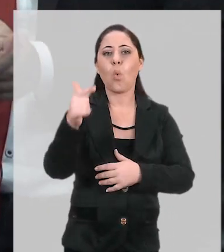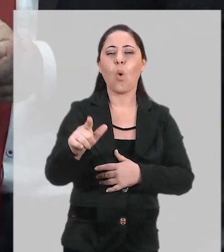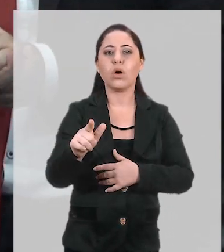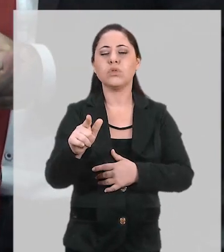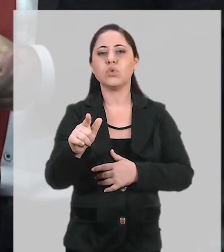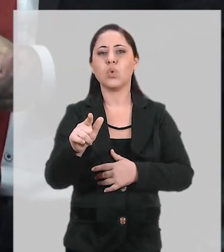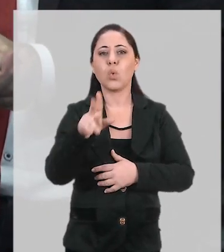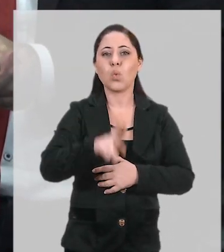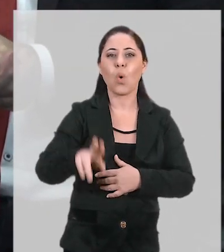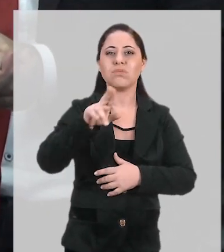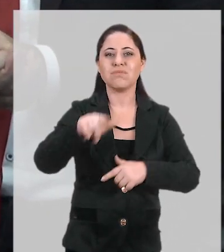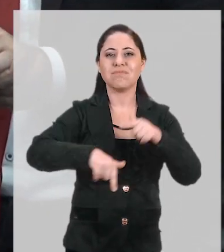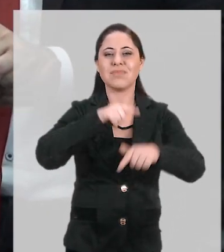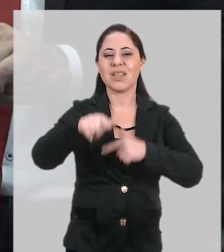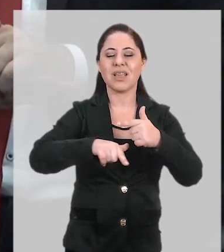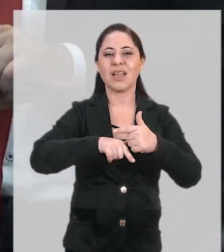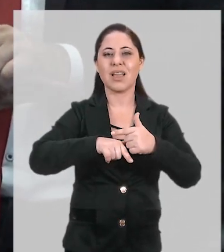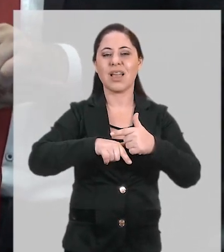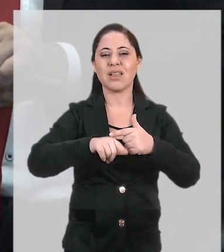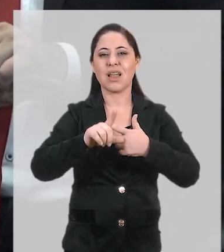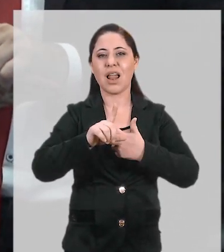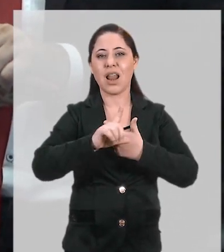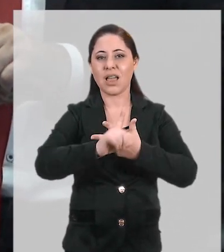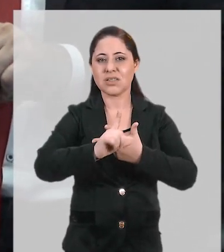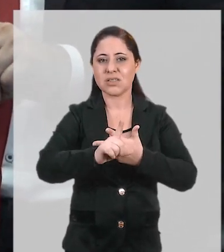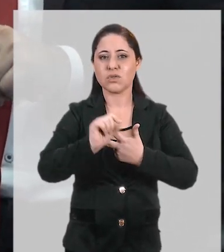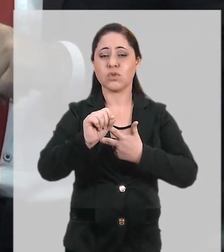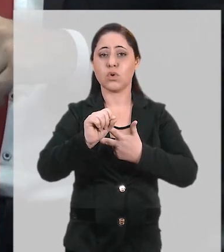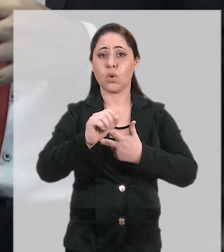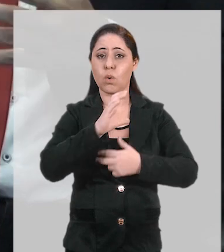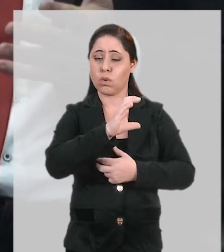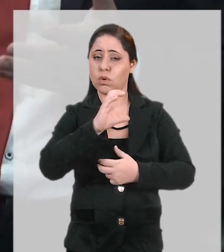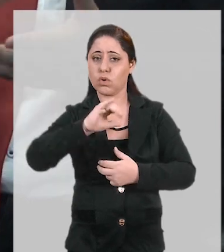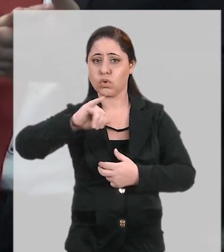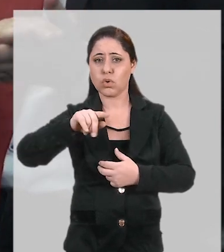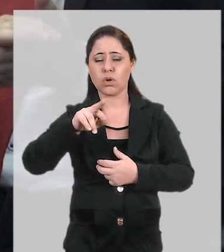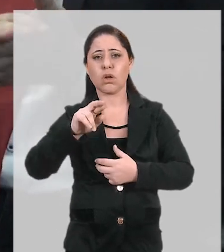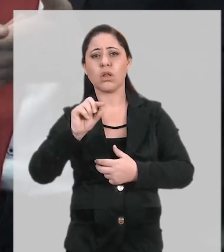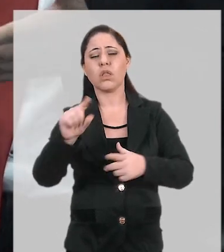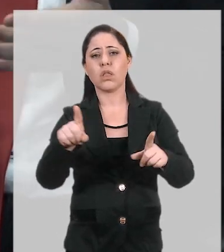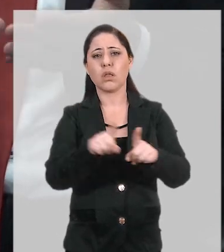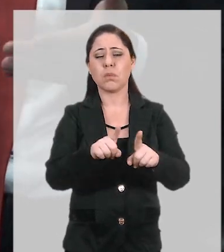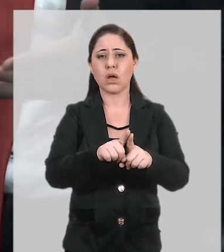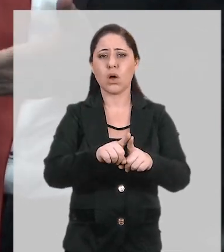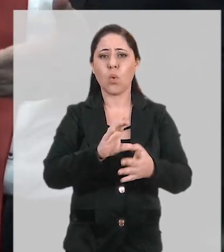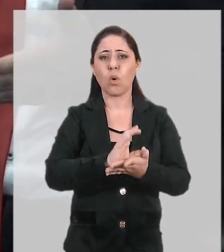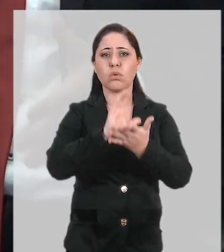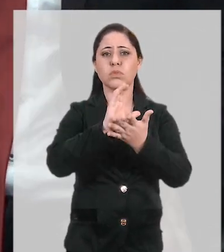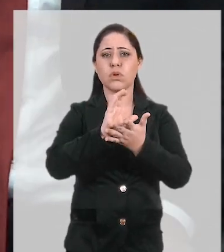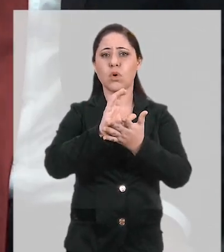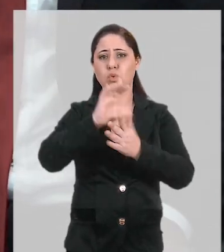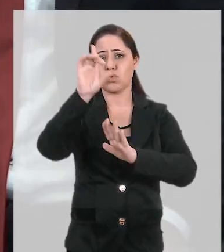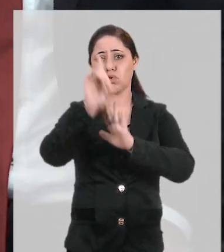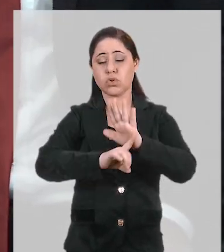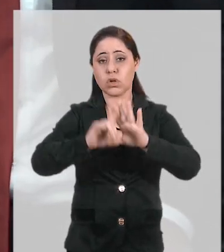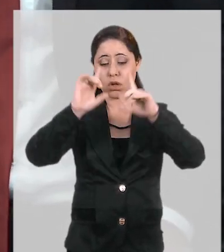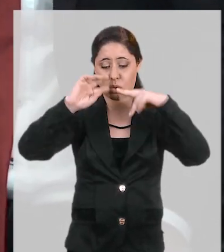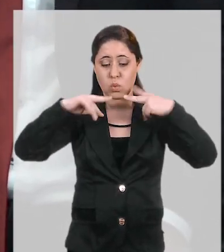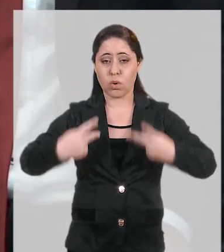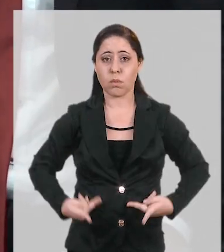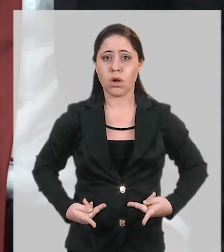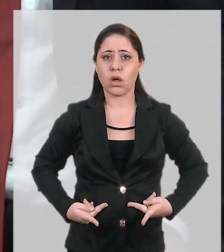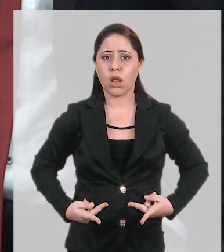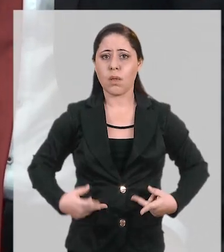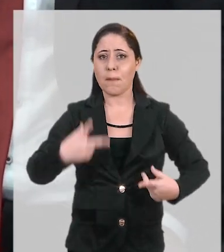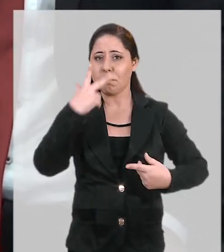instrumento legislativo que o senhor está à frente, que é a Comissão de Trabalho, Cidadania e Direitos Humanos, de certa forma dialoga com a questão